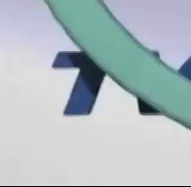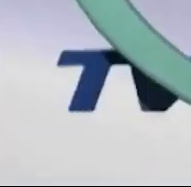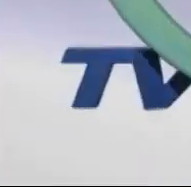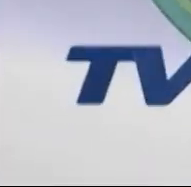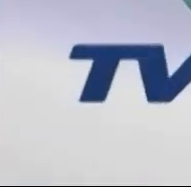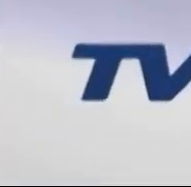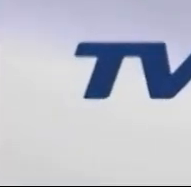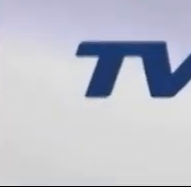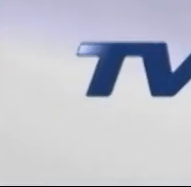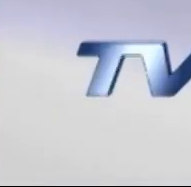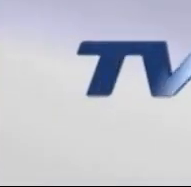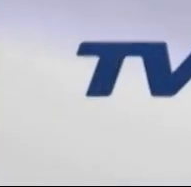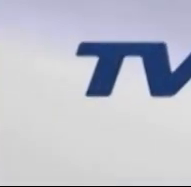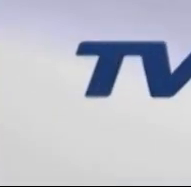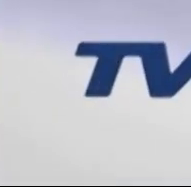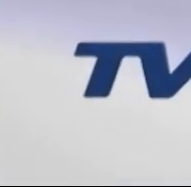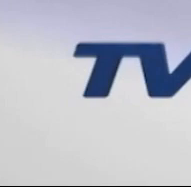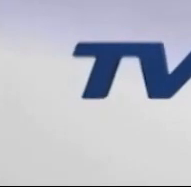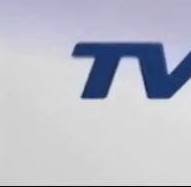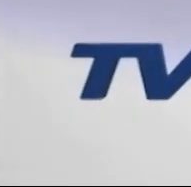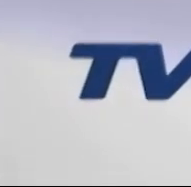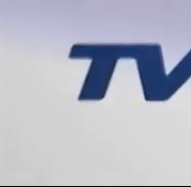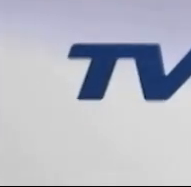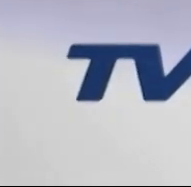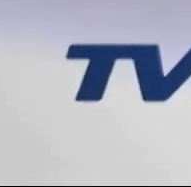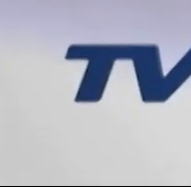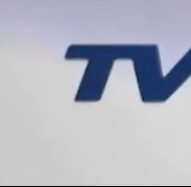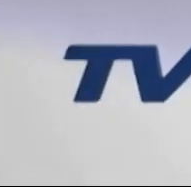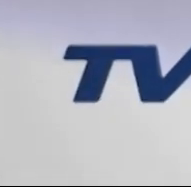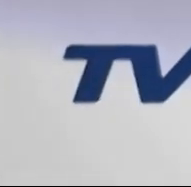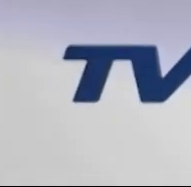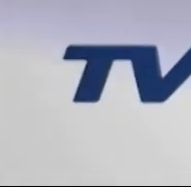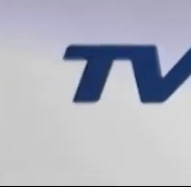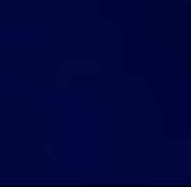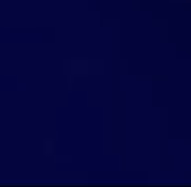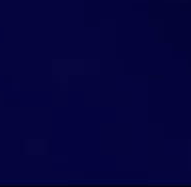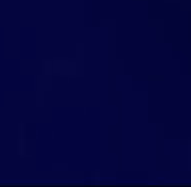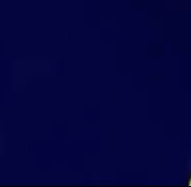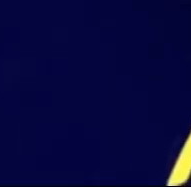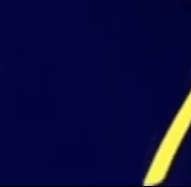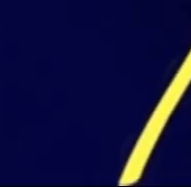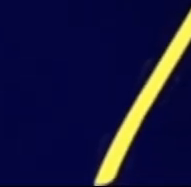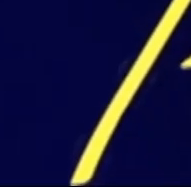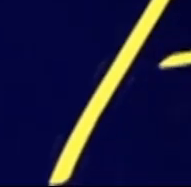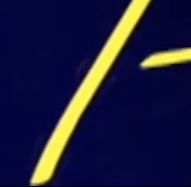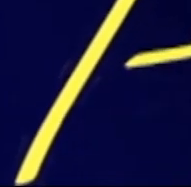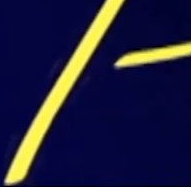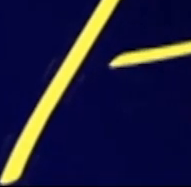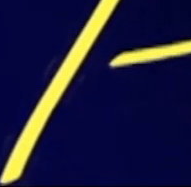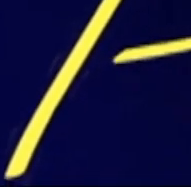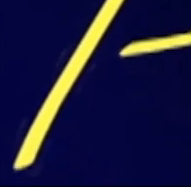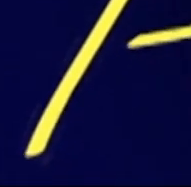TV Fortaleza, a emissora da Casa do Povo.